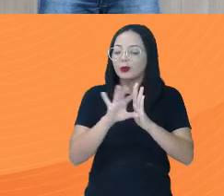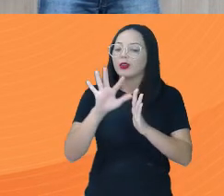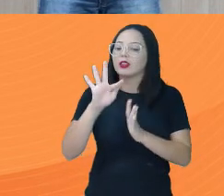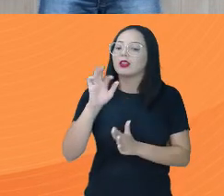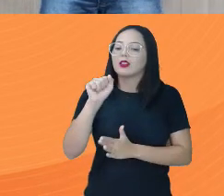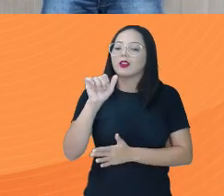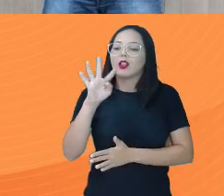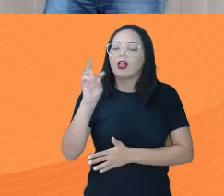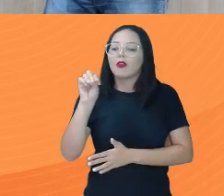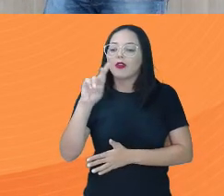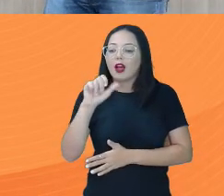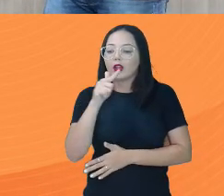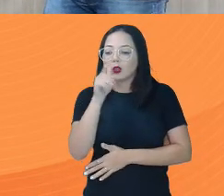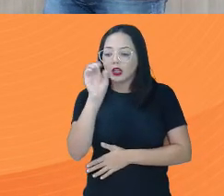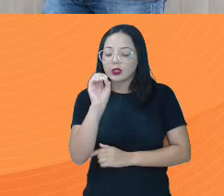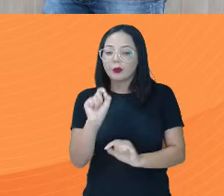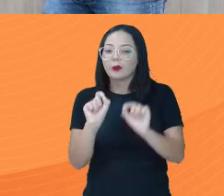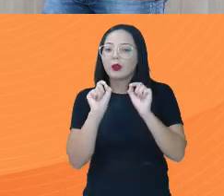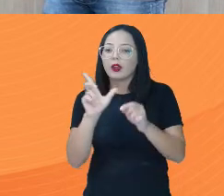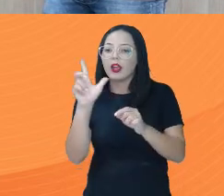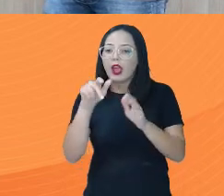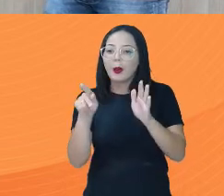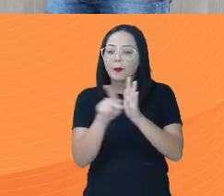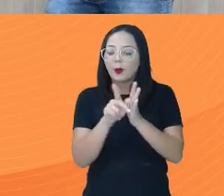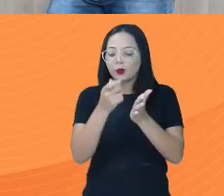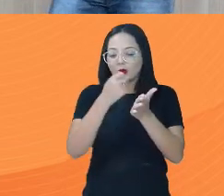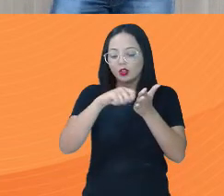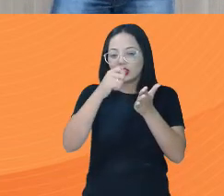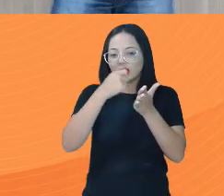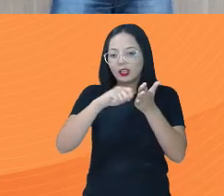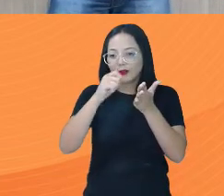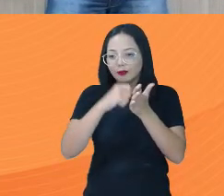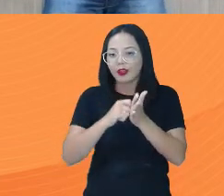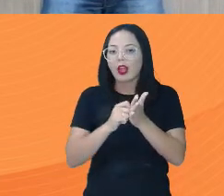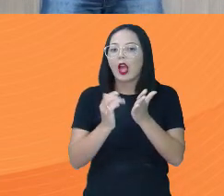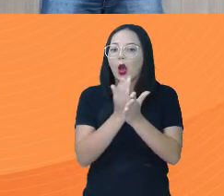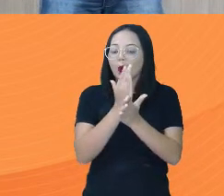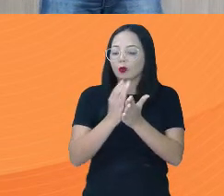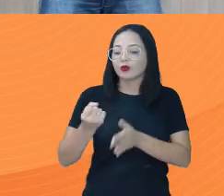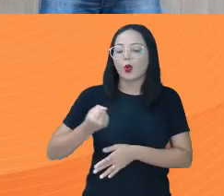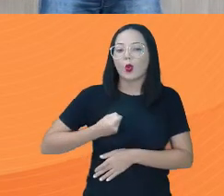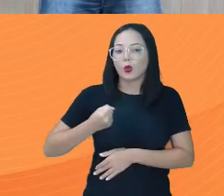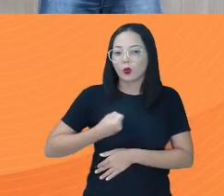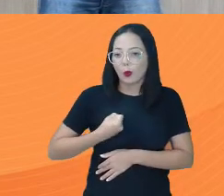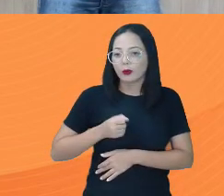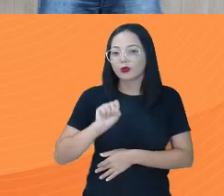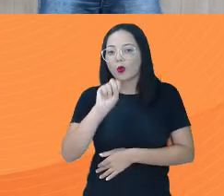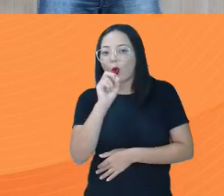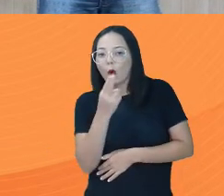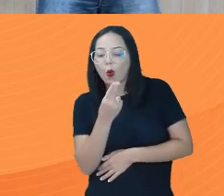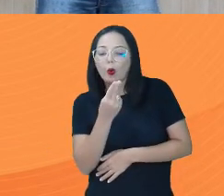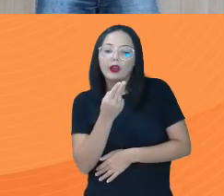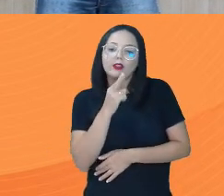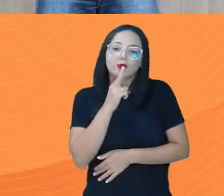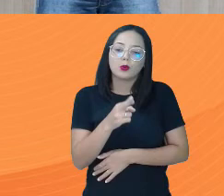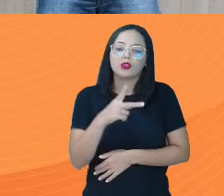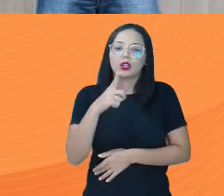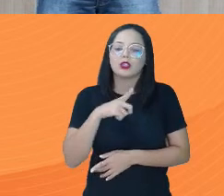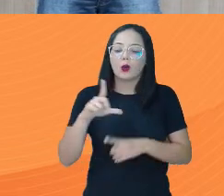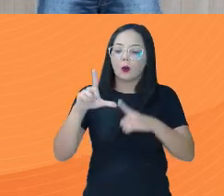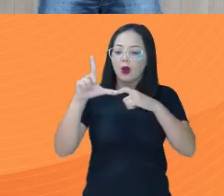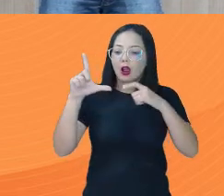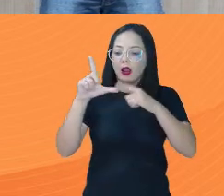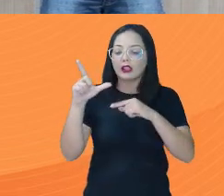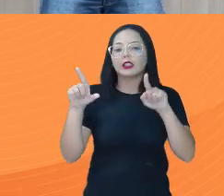fatoração. Fatoração nada mais é do que escrever determinado número ou determinado valor que tenha uma letra